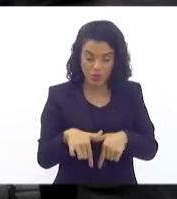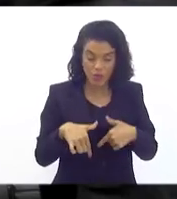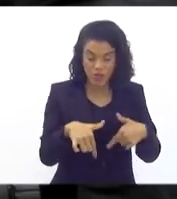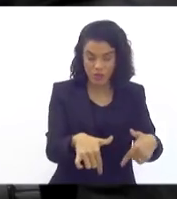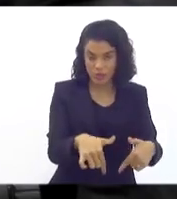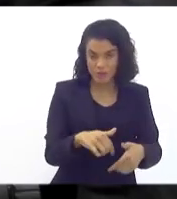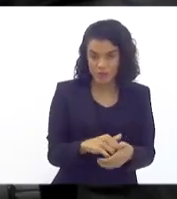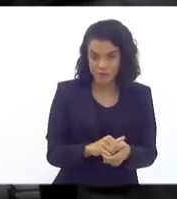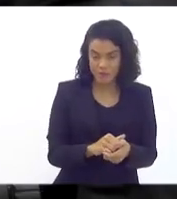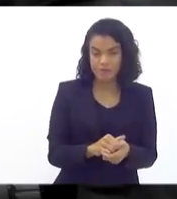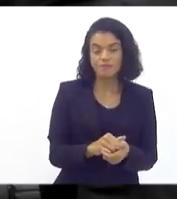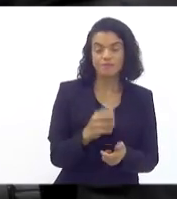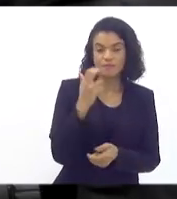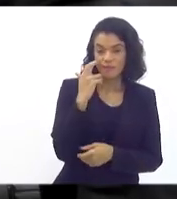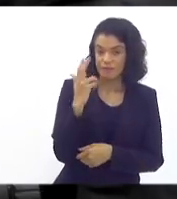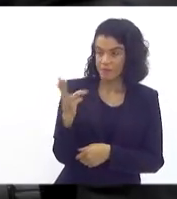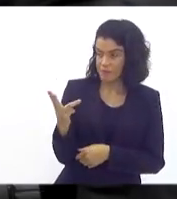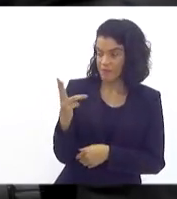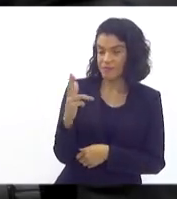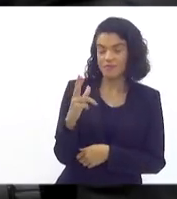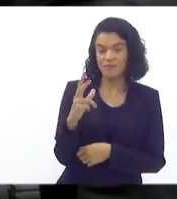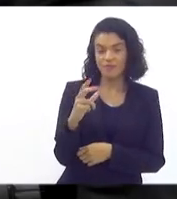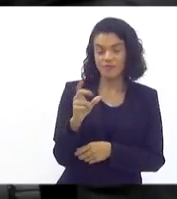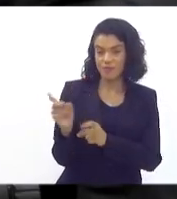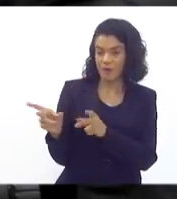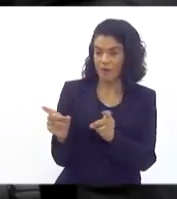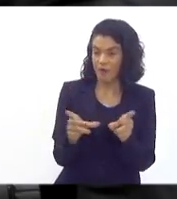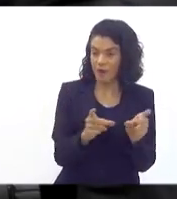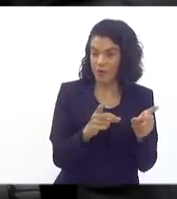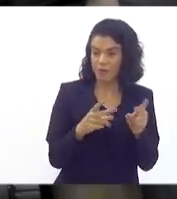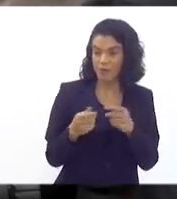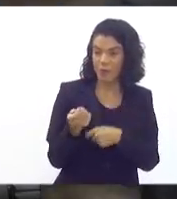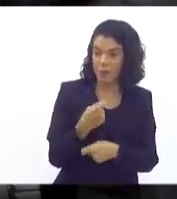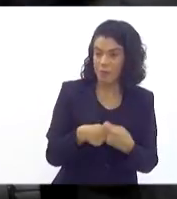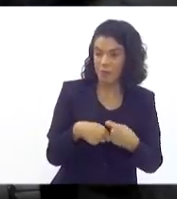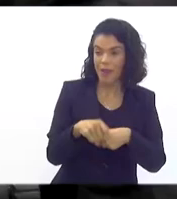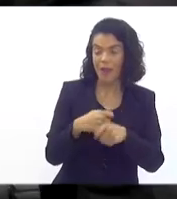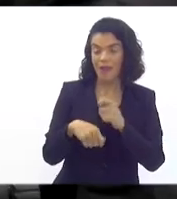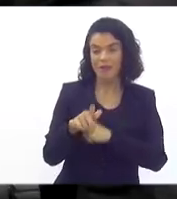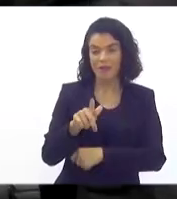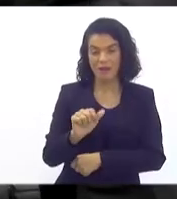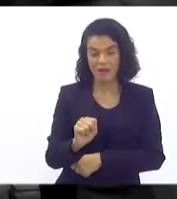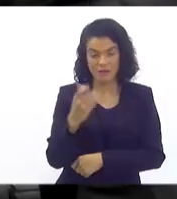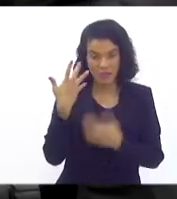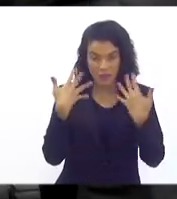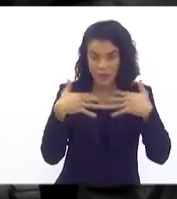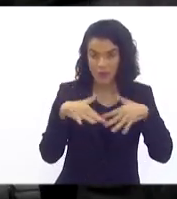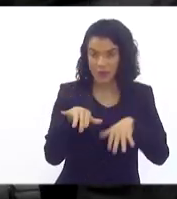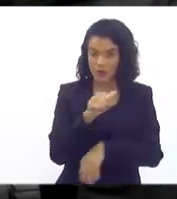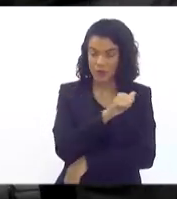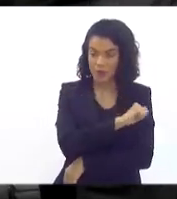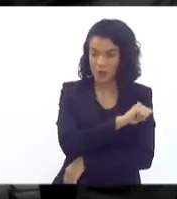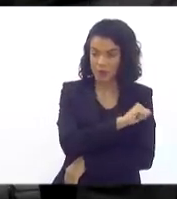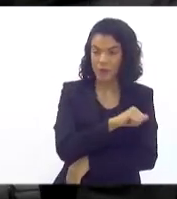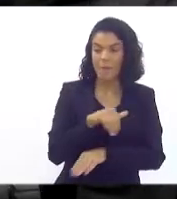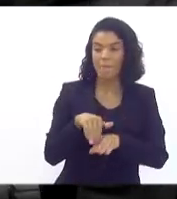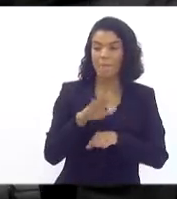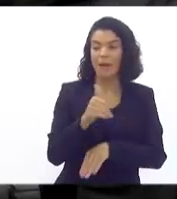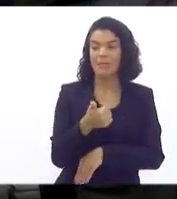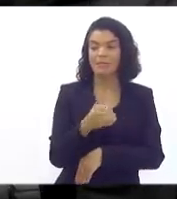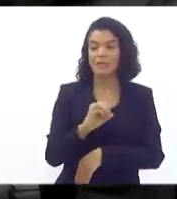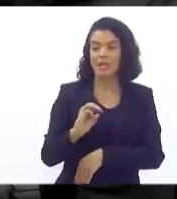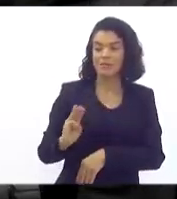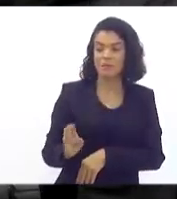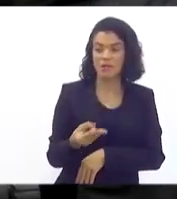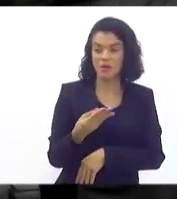aí quando você vê a dimensão desse mercado hoje o mercado aqui de gás natural no Rio de Janeiro São mais de